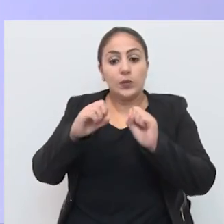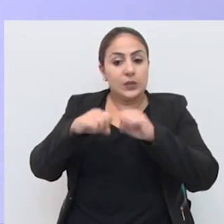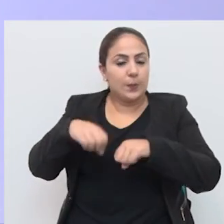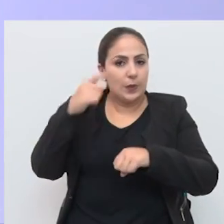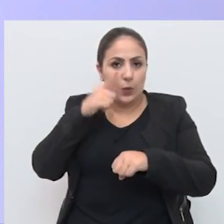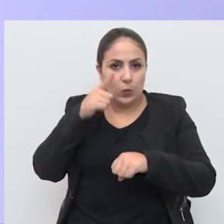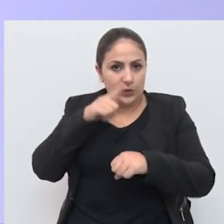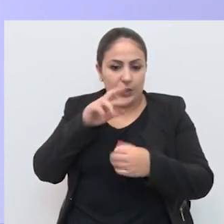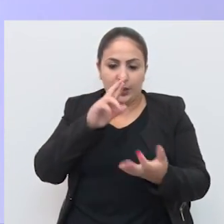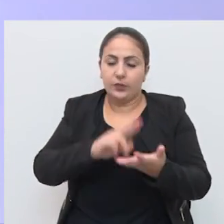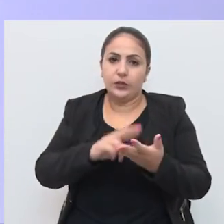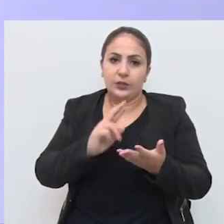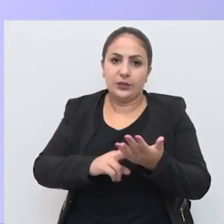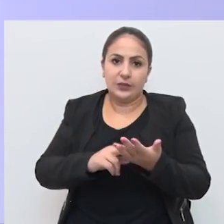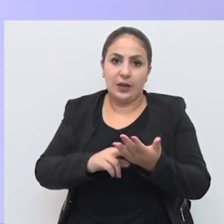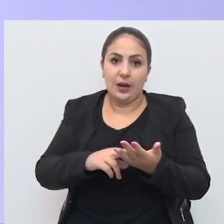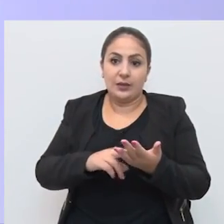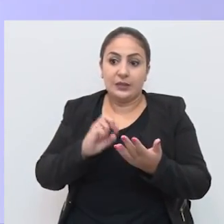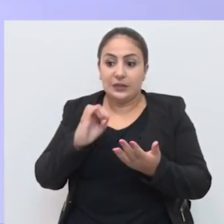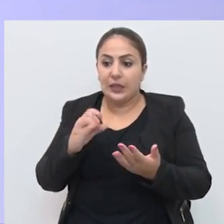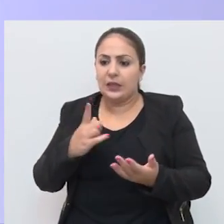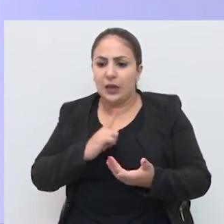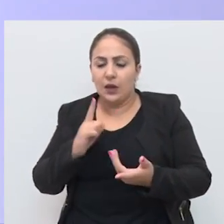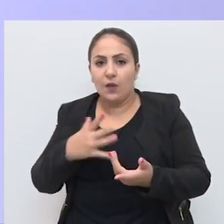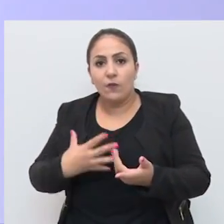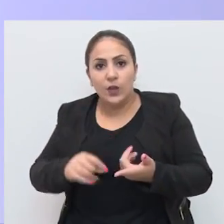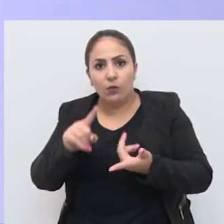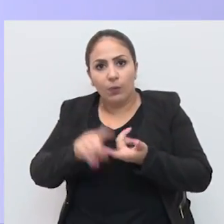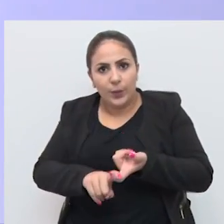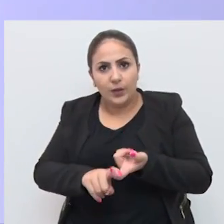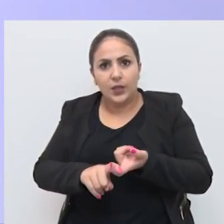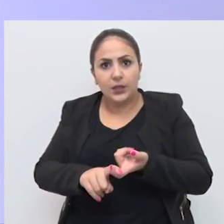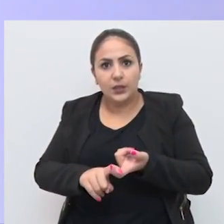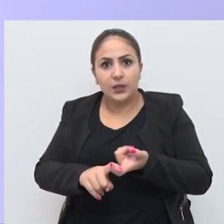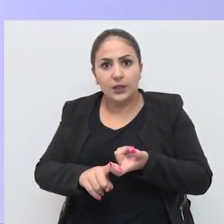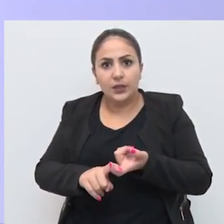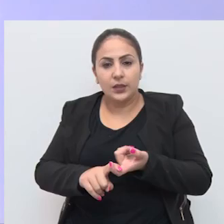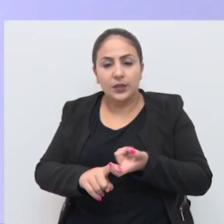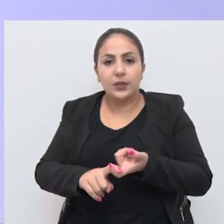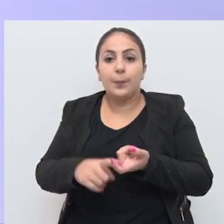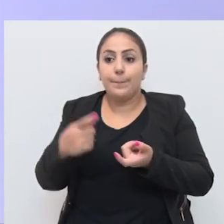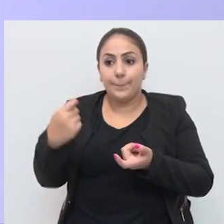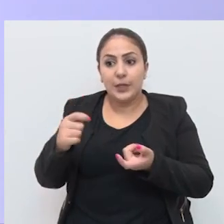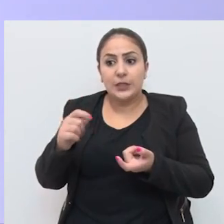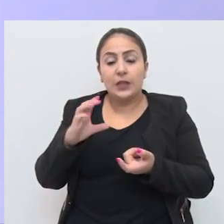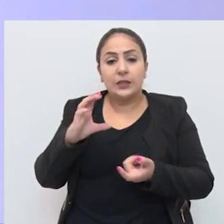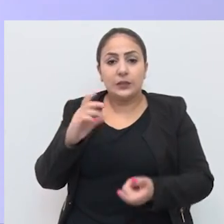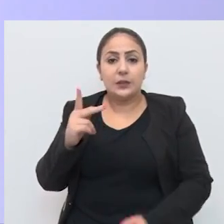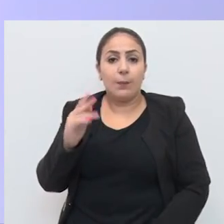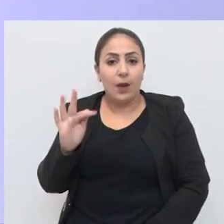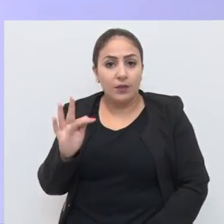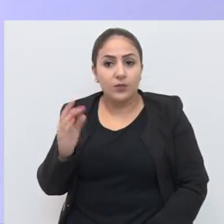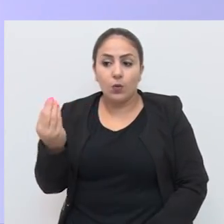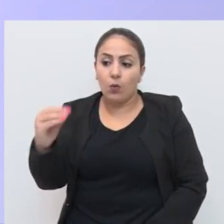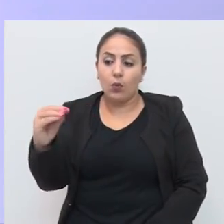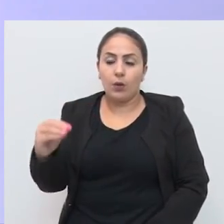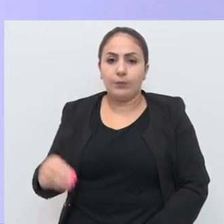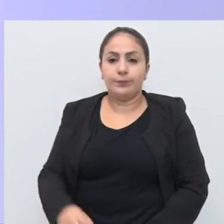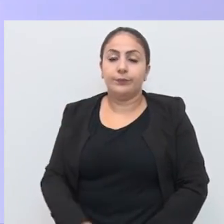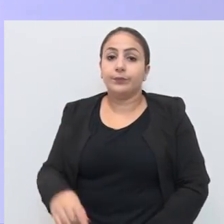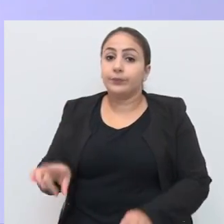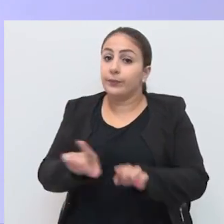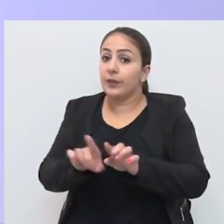não vai conseguir registrar um dependente cuja data de nascimento é superior a 8 anos, caso ele não tenha CPF.